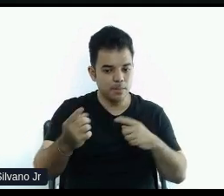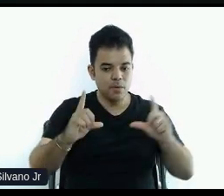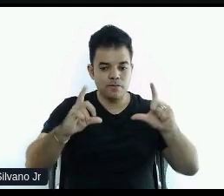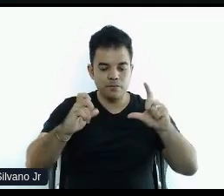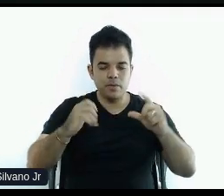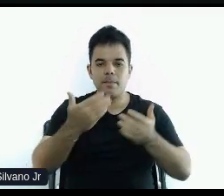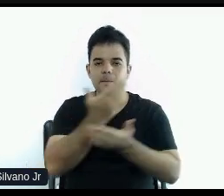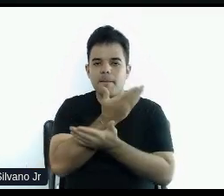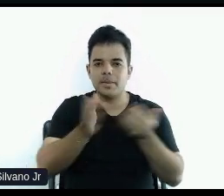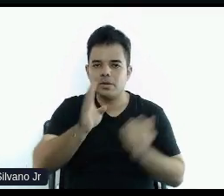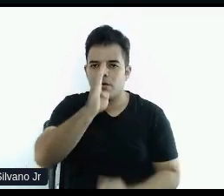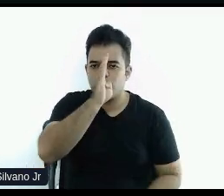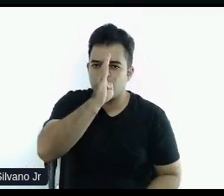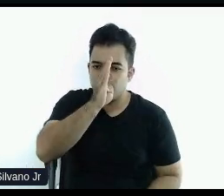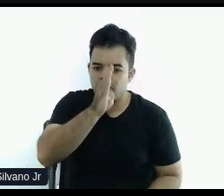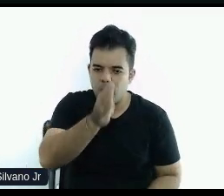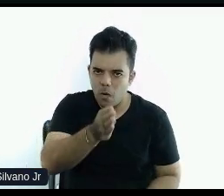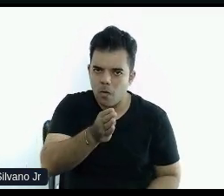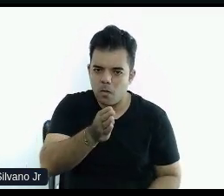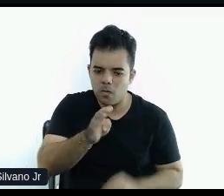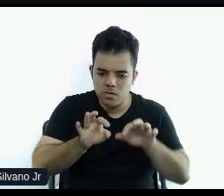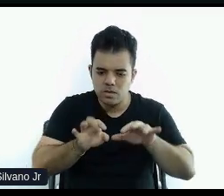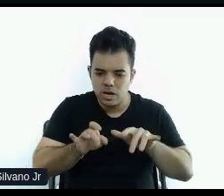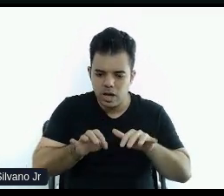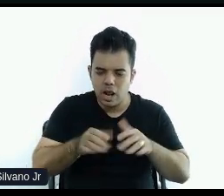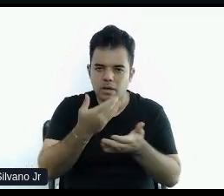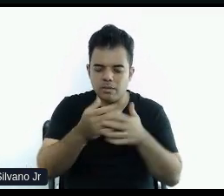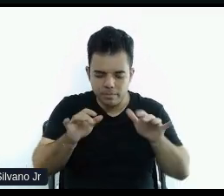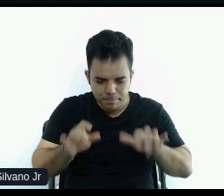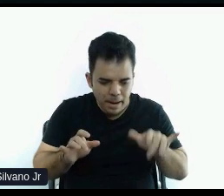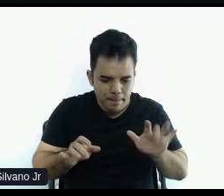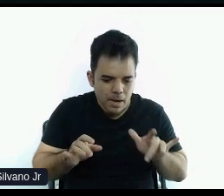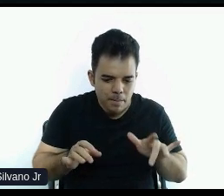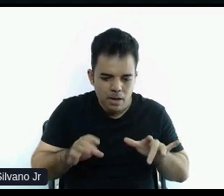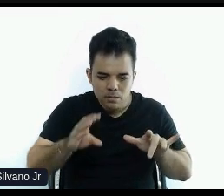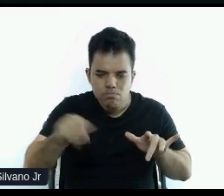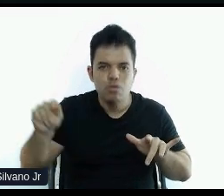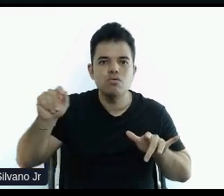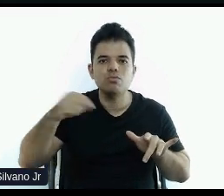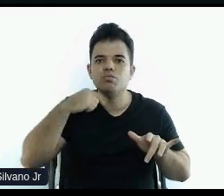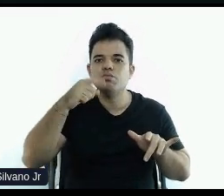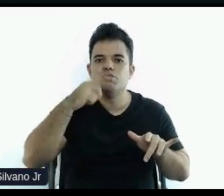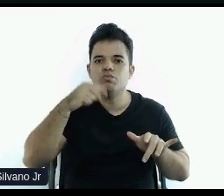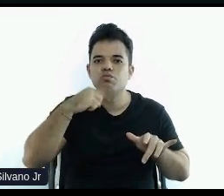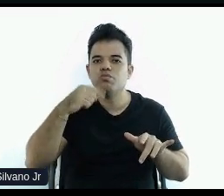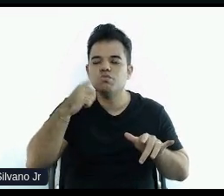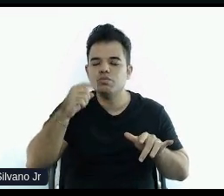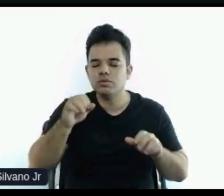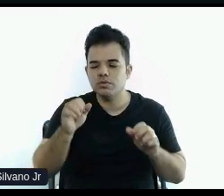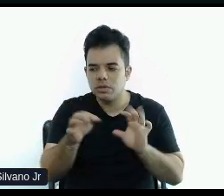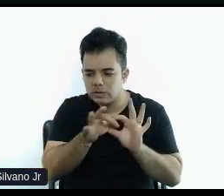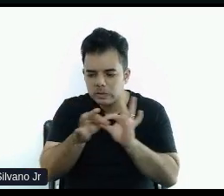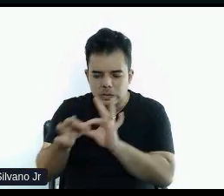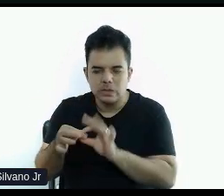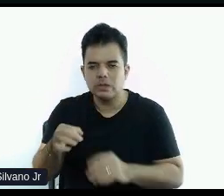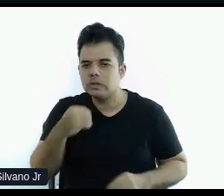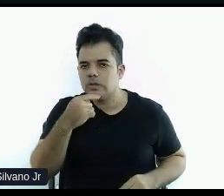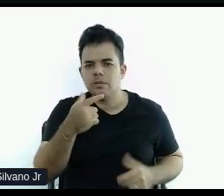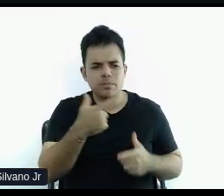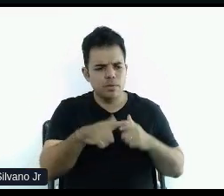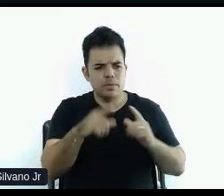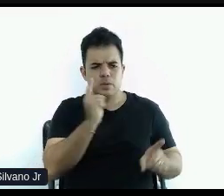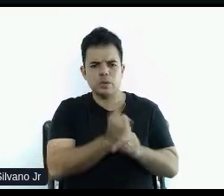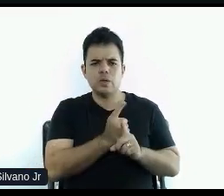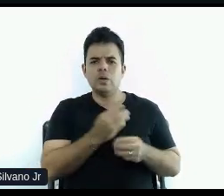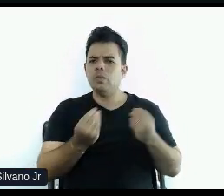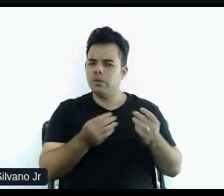da navegação por teclado. Como que esse problema? Uma descrição um pouco mais detalhada de como a gente chegou nesse problema. Depois a